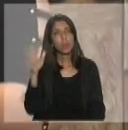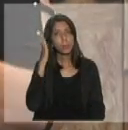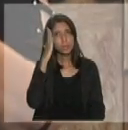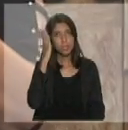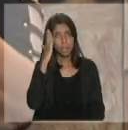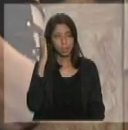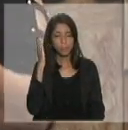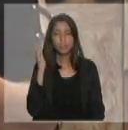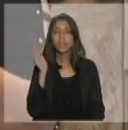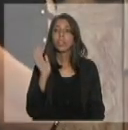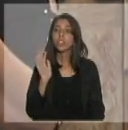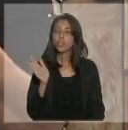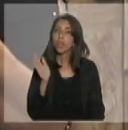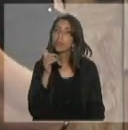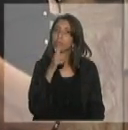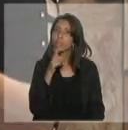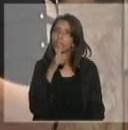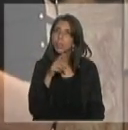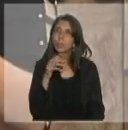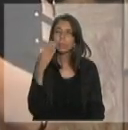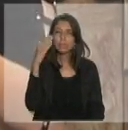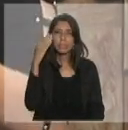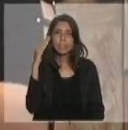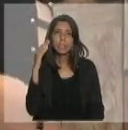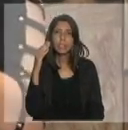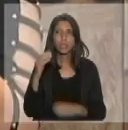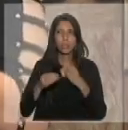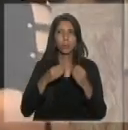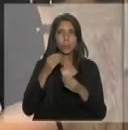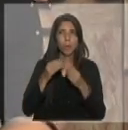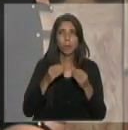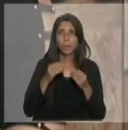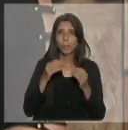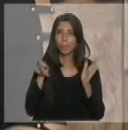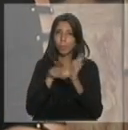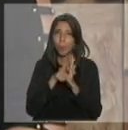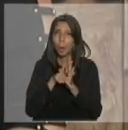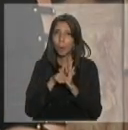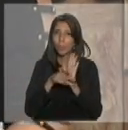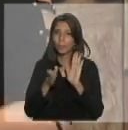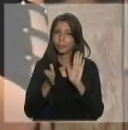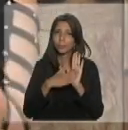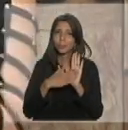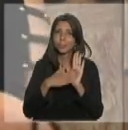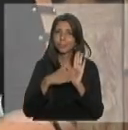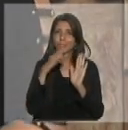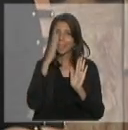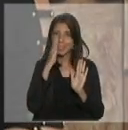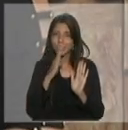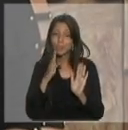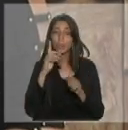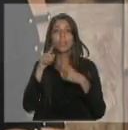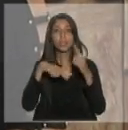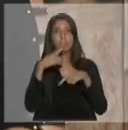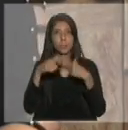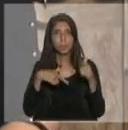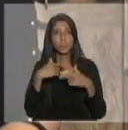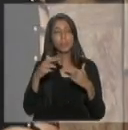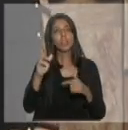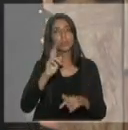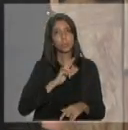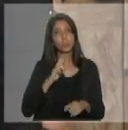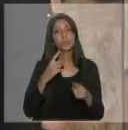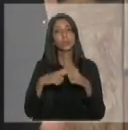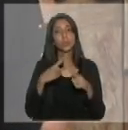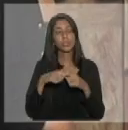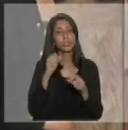assim. Nós já conseguimos imprimir um pouco mais das nossas tintas lá verde e amarela no nosso balé? Você vai responder para a gente também no próximo bloco,